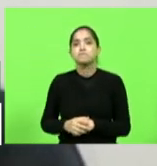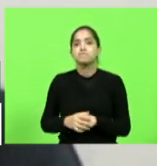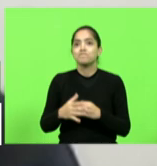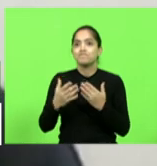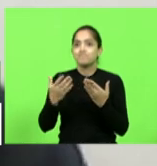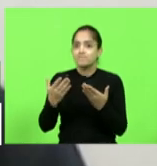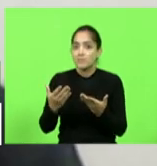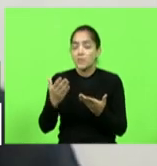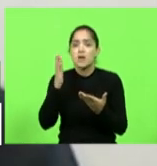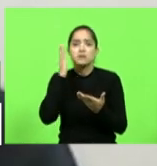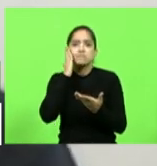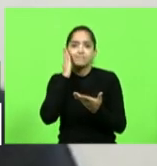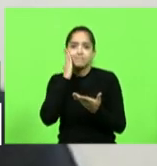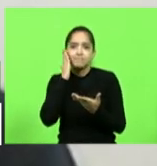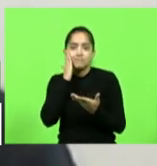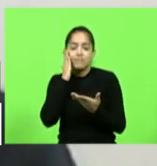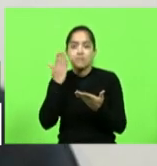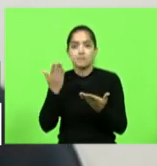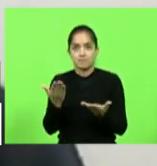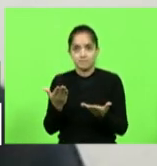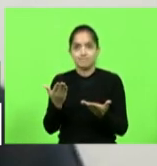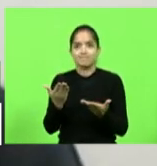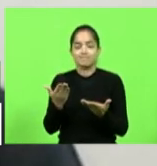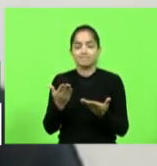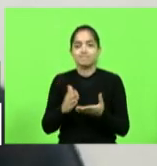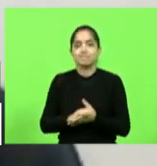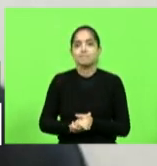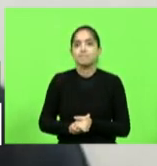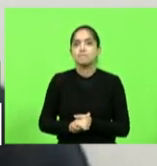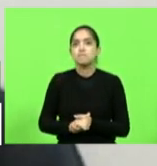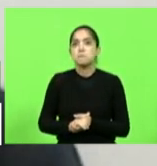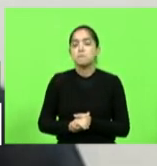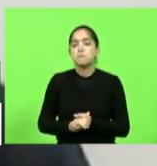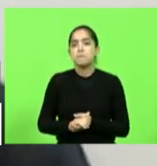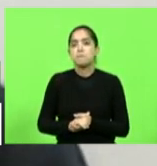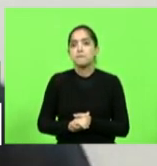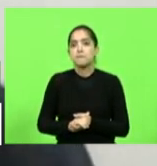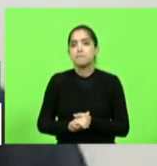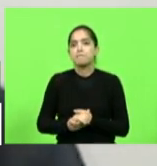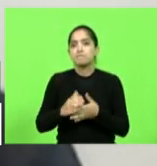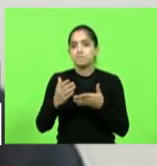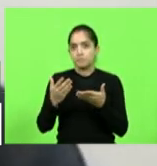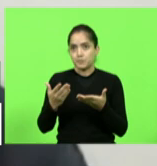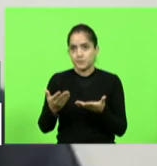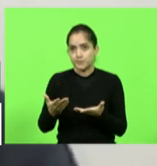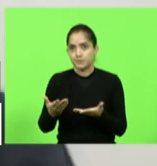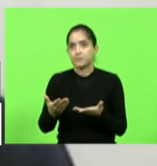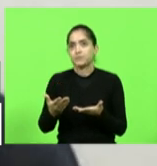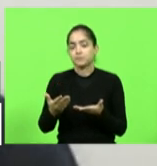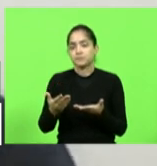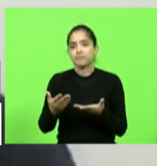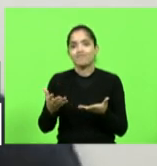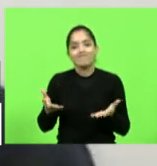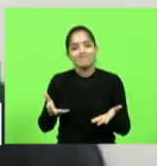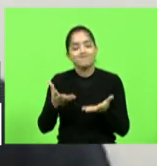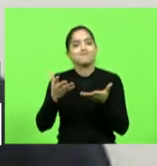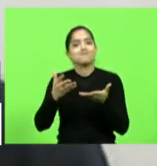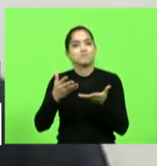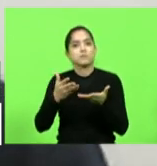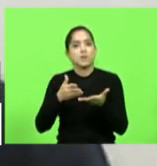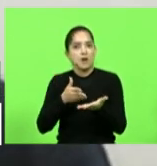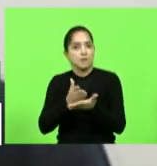a gente sabe que esse é um elemento mobilizador, né, e deu uma grande propulsão à aprovação desse